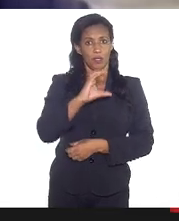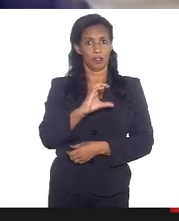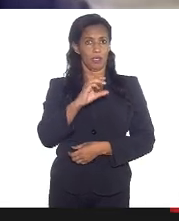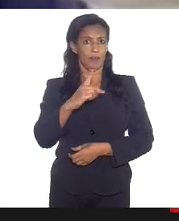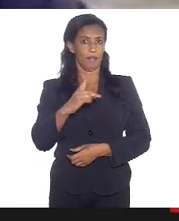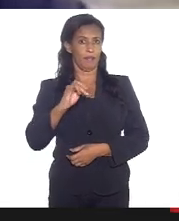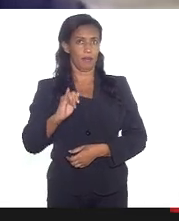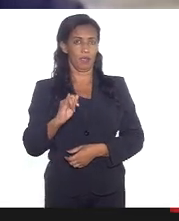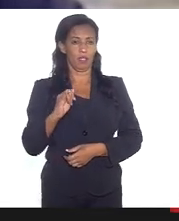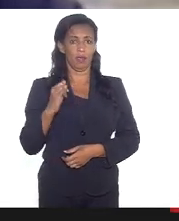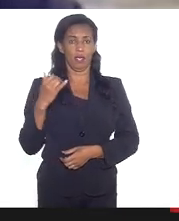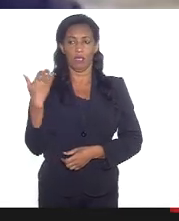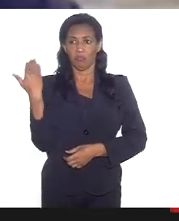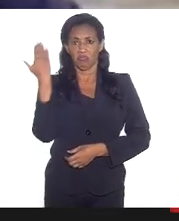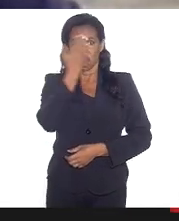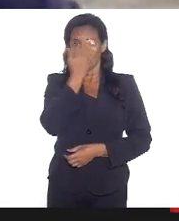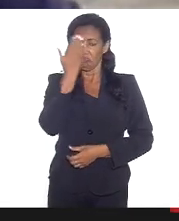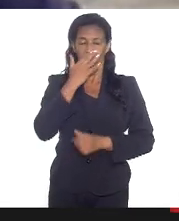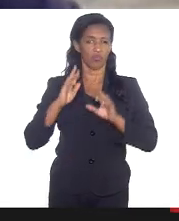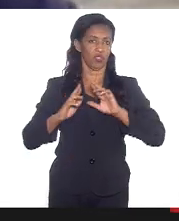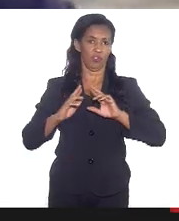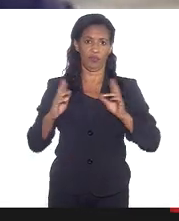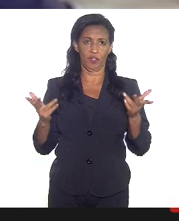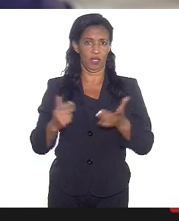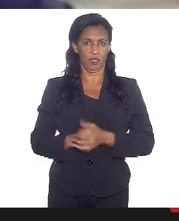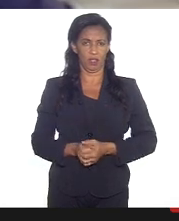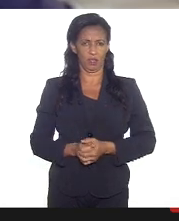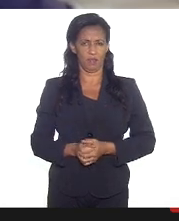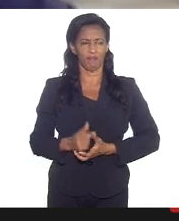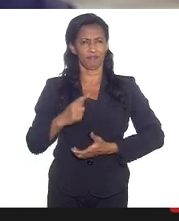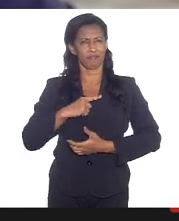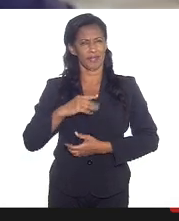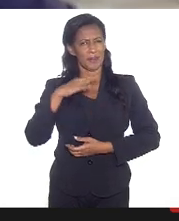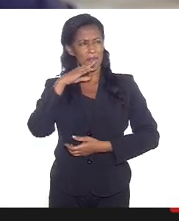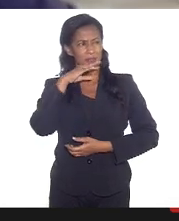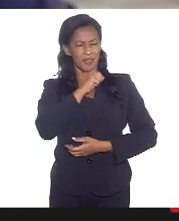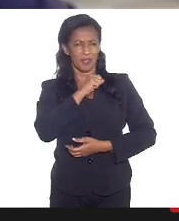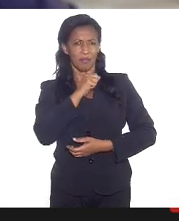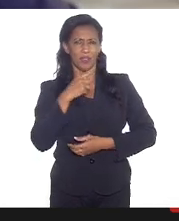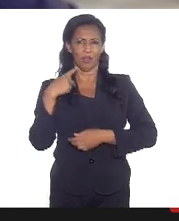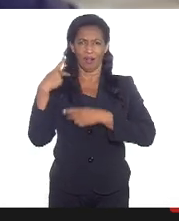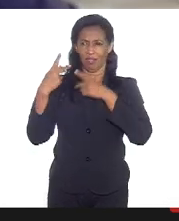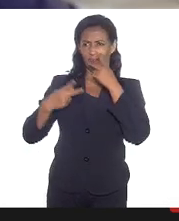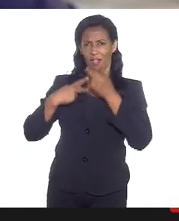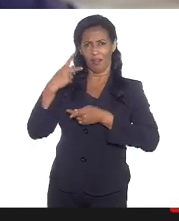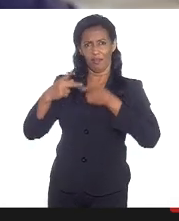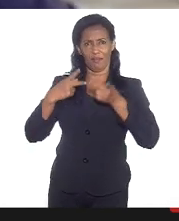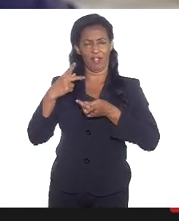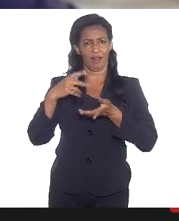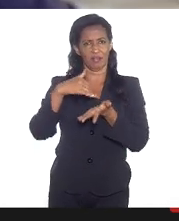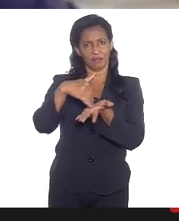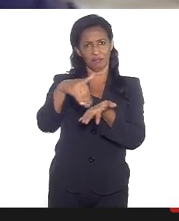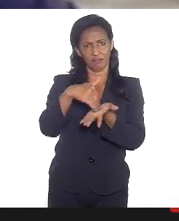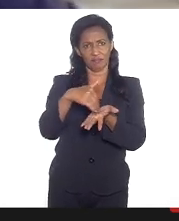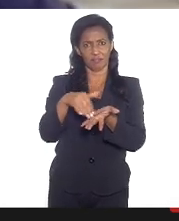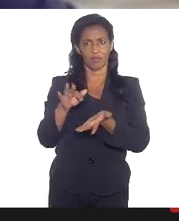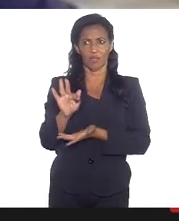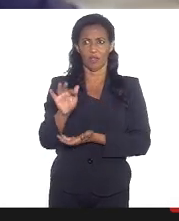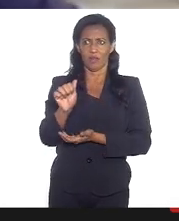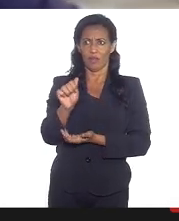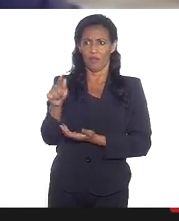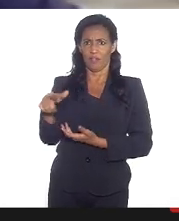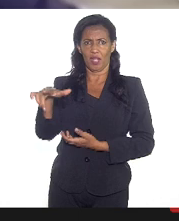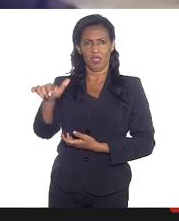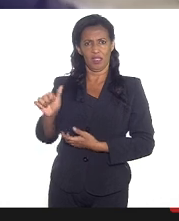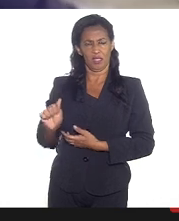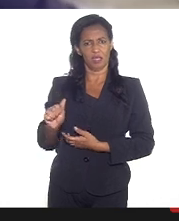não vê muita diferença. Eu tenho percebido na fala dos servidores da Secretaria de Fazenda